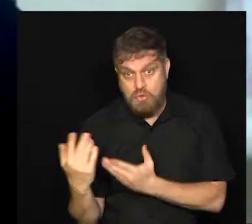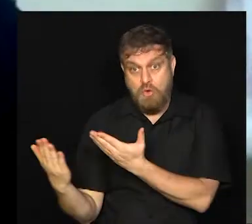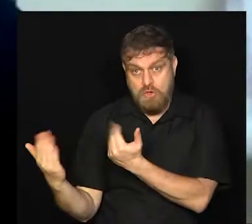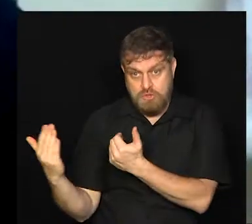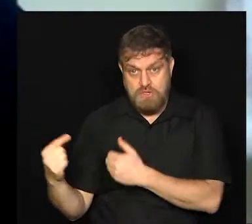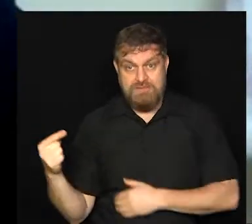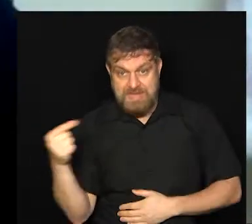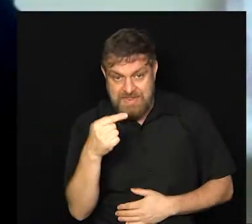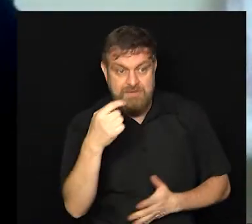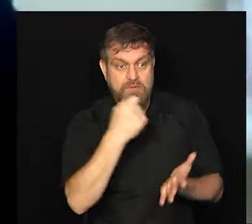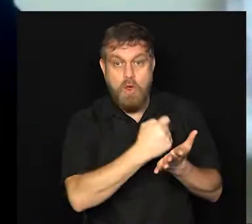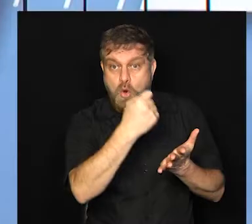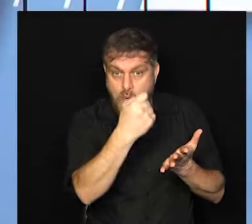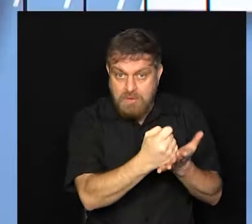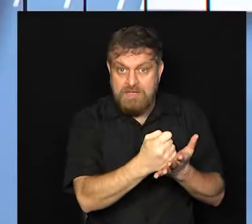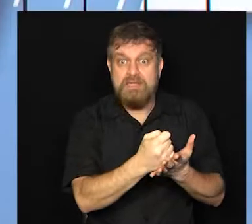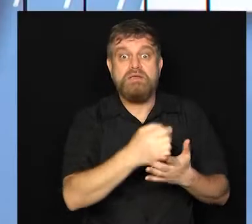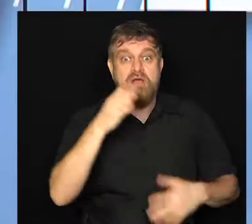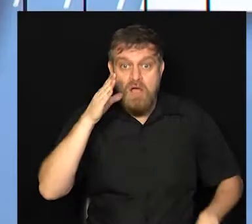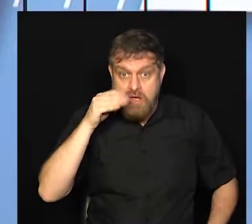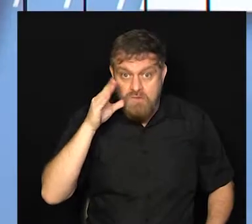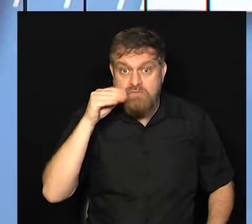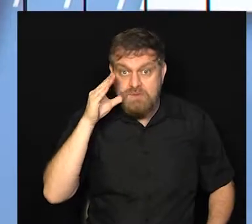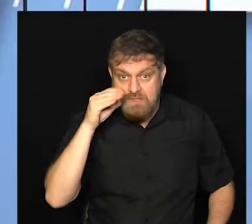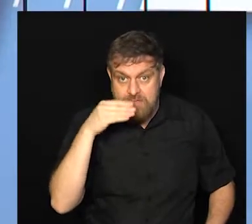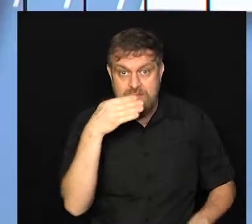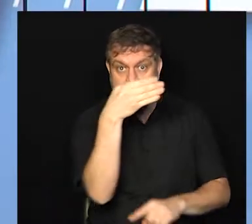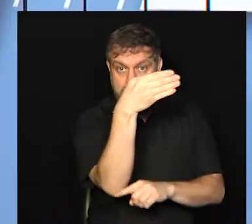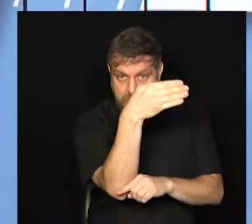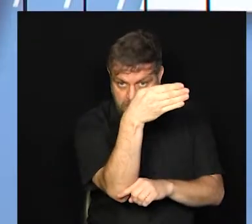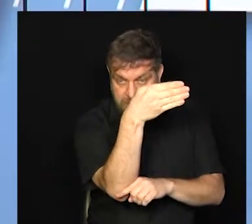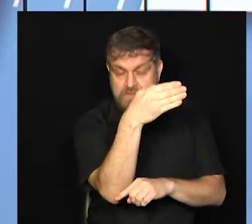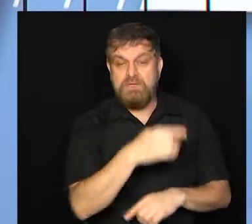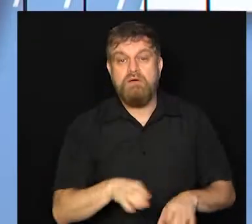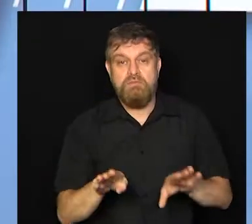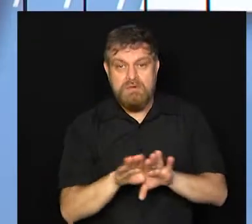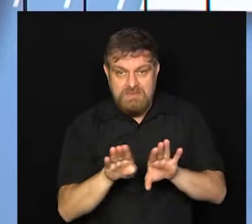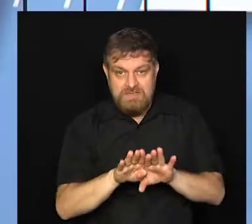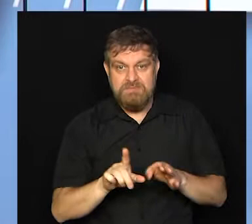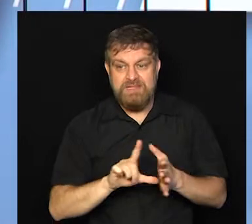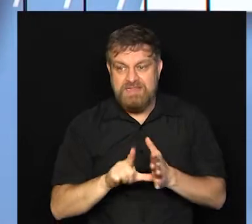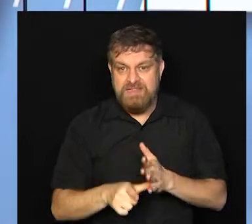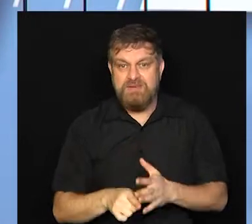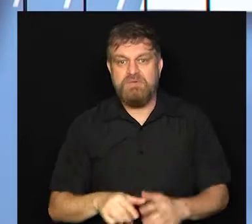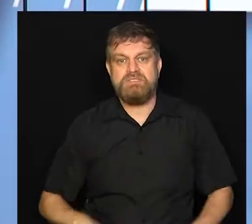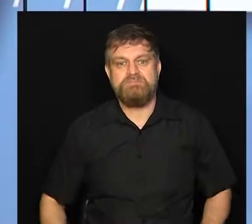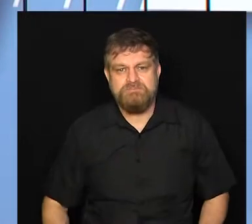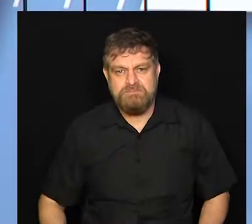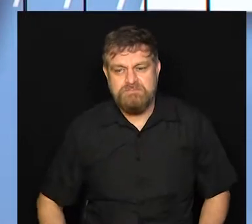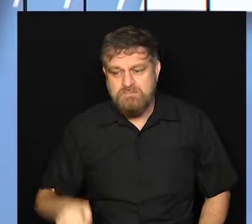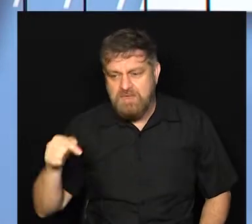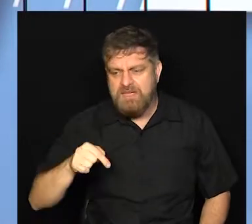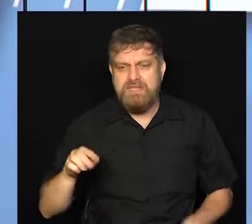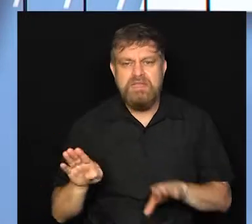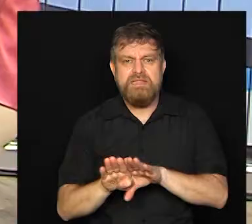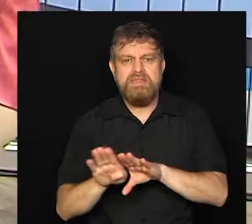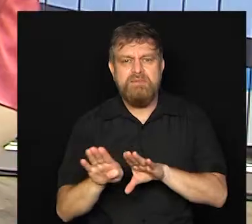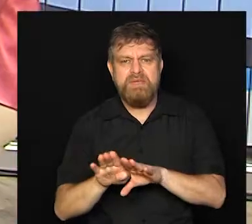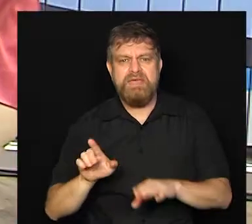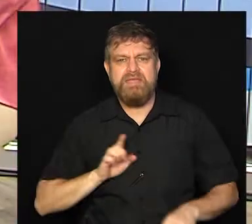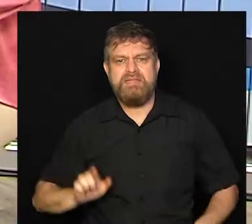foram efetivados como funcionários no Palme Plaza. Que vitória! E eles mandaram depoimento. O Benassi aqui do lado,